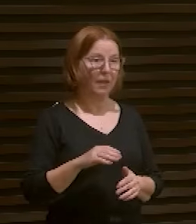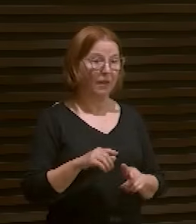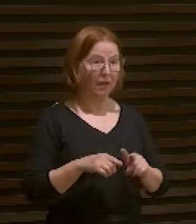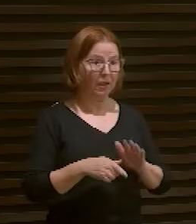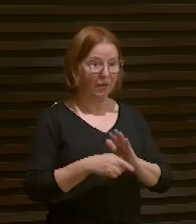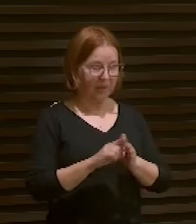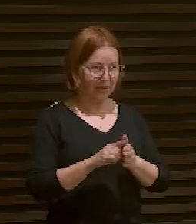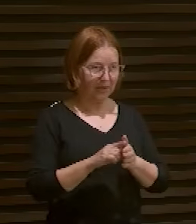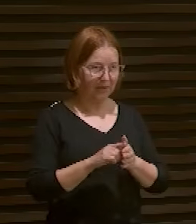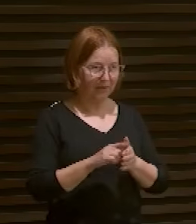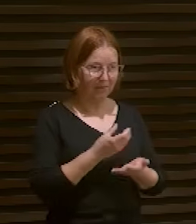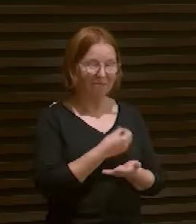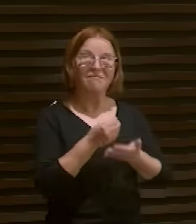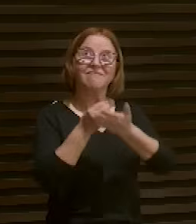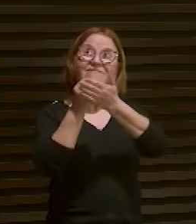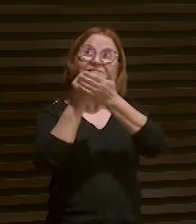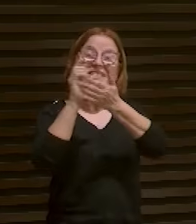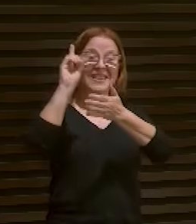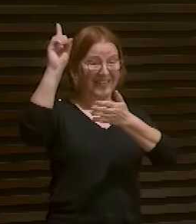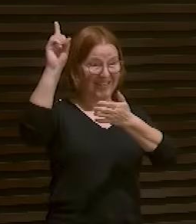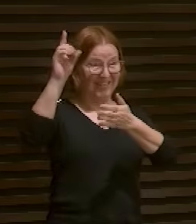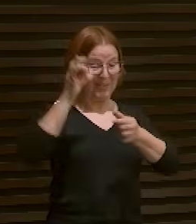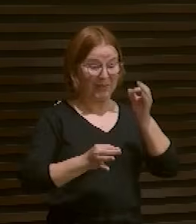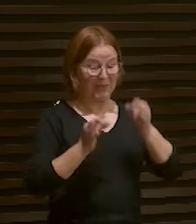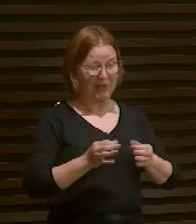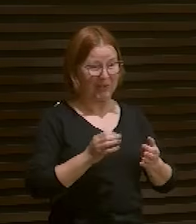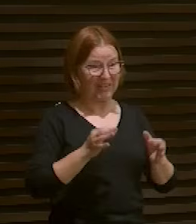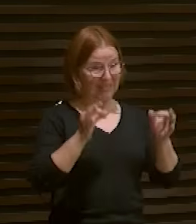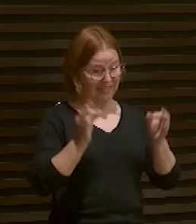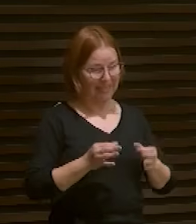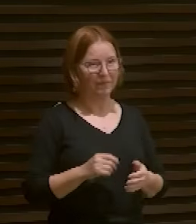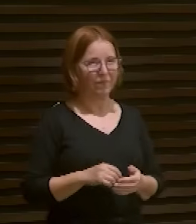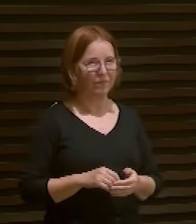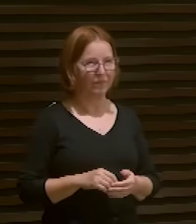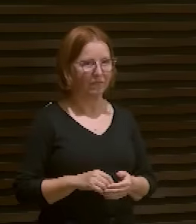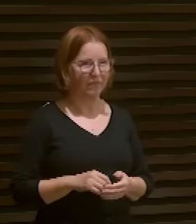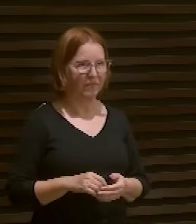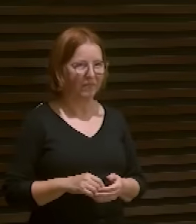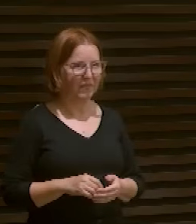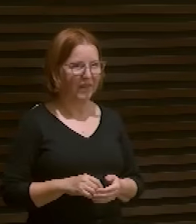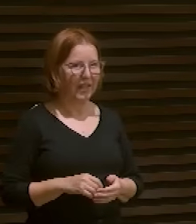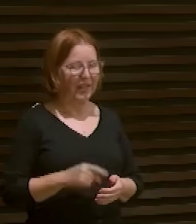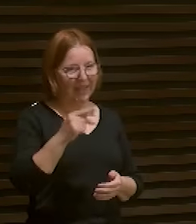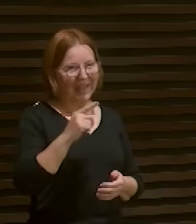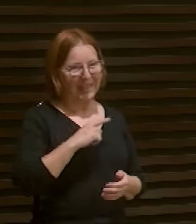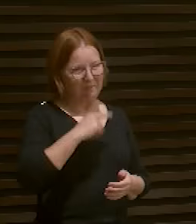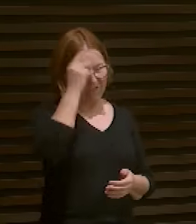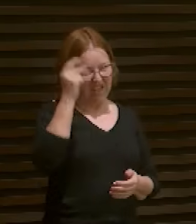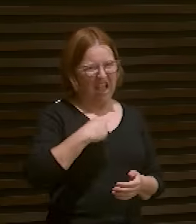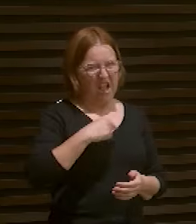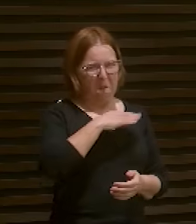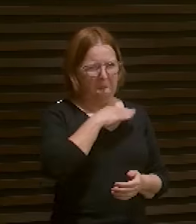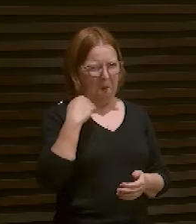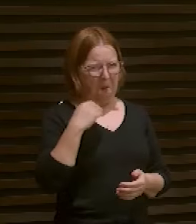se entregava àquele que julga retamente. Eu morro, mas eu não perdoo. Vai morrer mesmo. Vai morrer